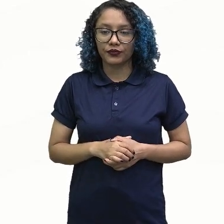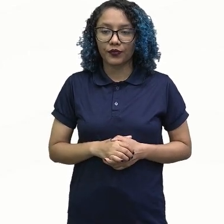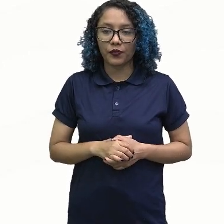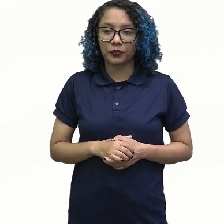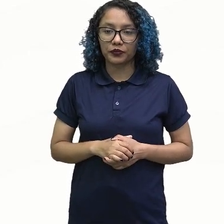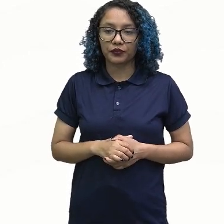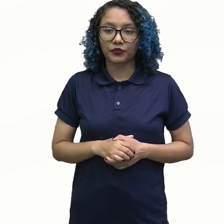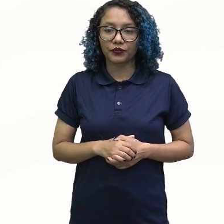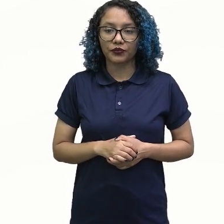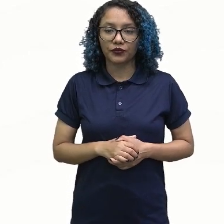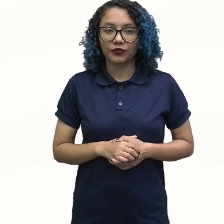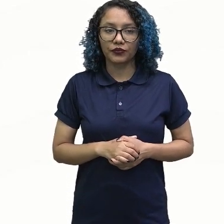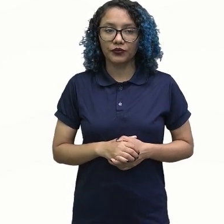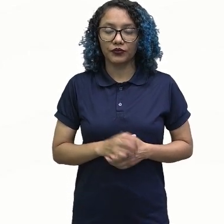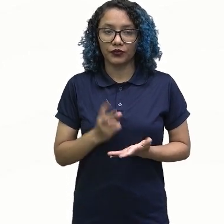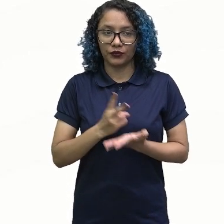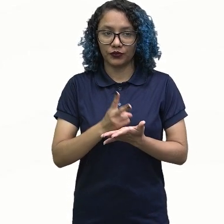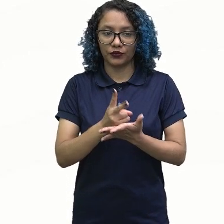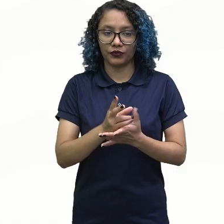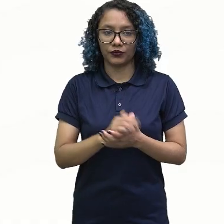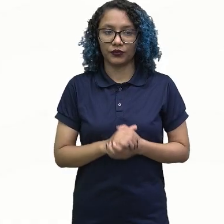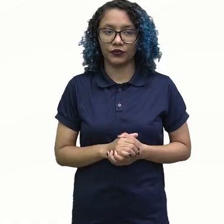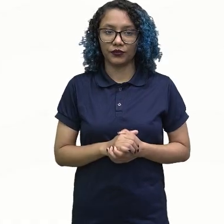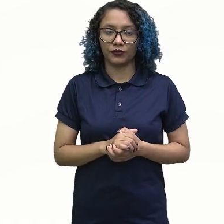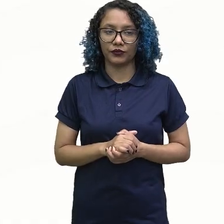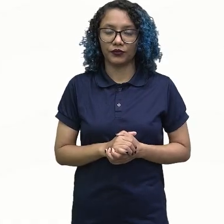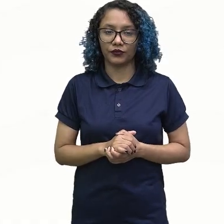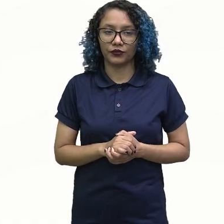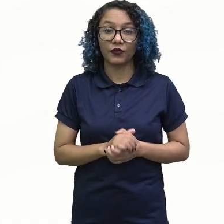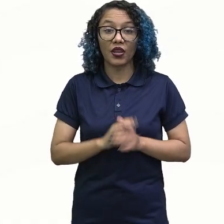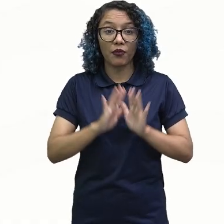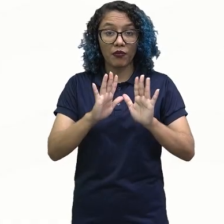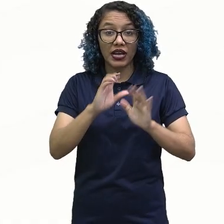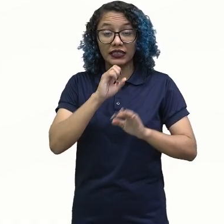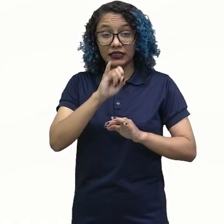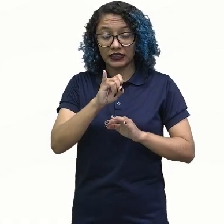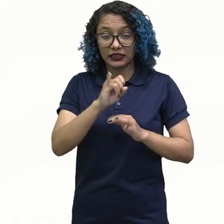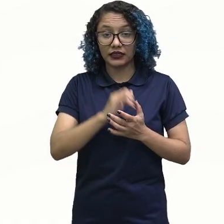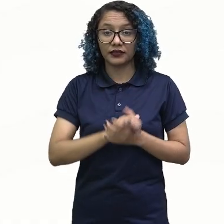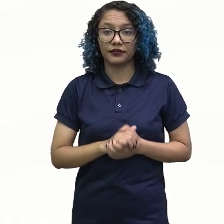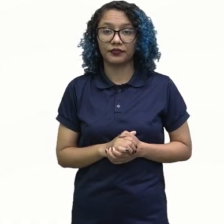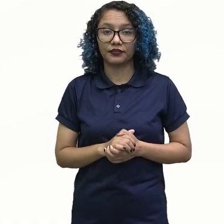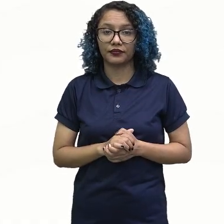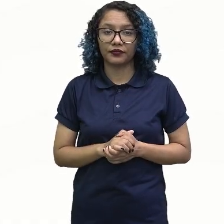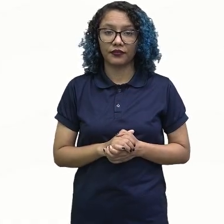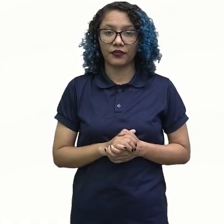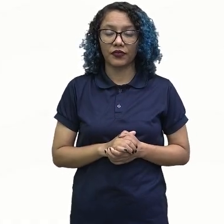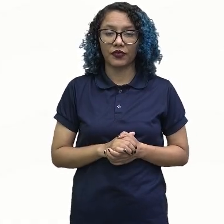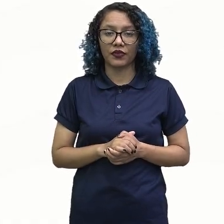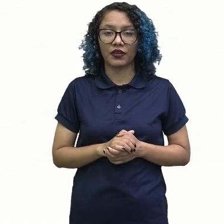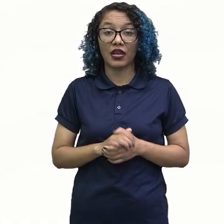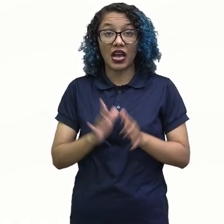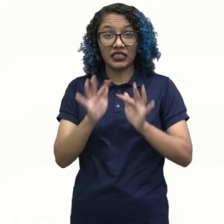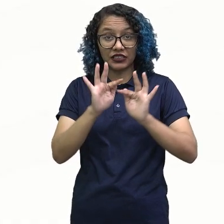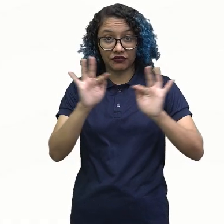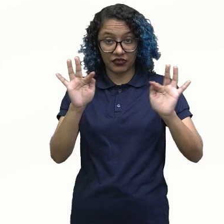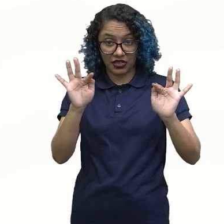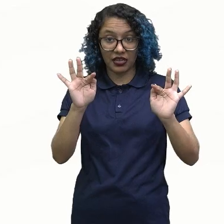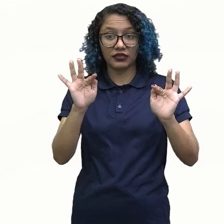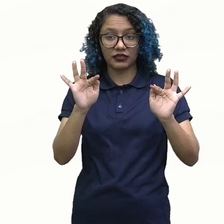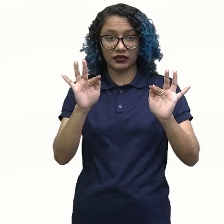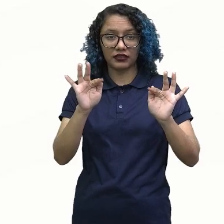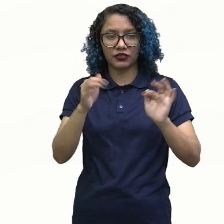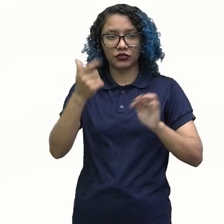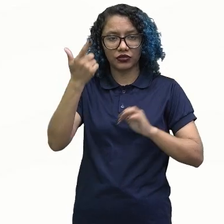em busca de donativos. Entretanto, quando essas expressões, né, as aproximativas, vêm repetidas,